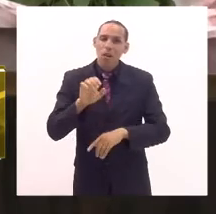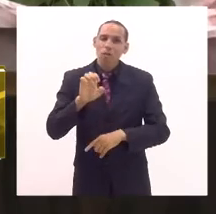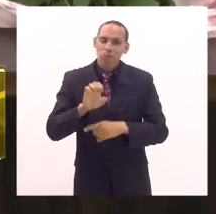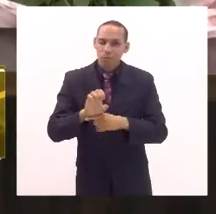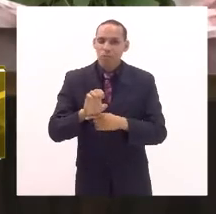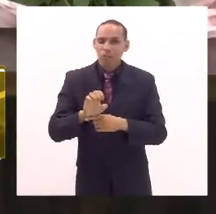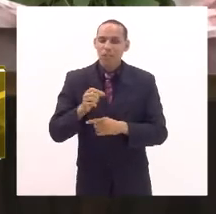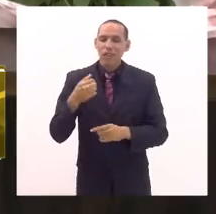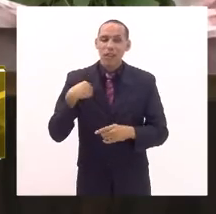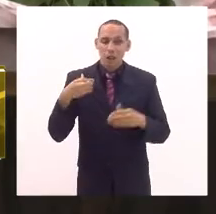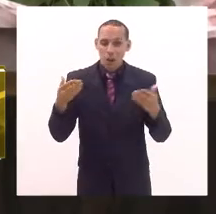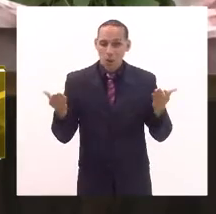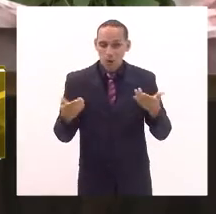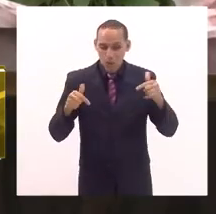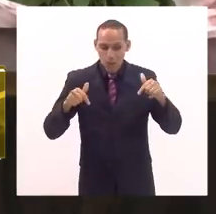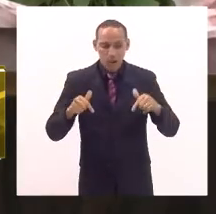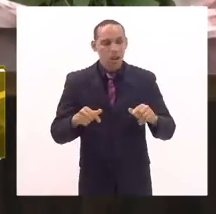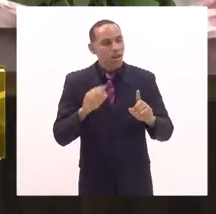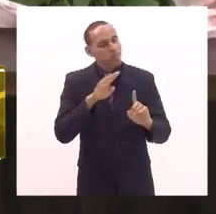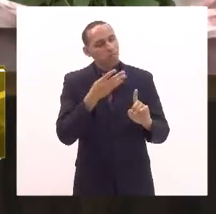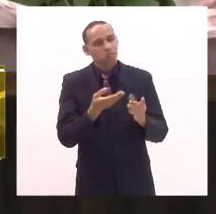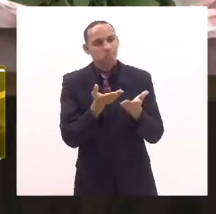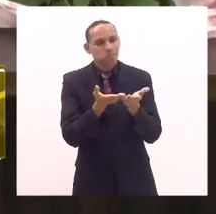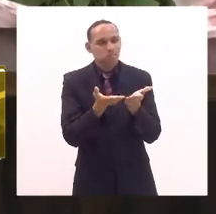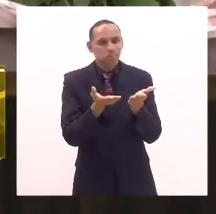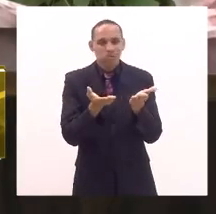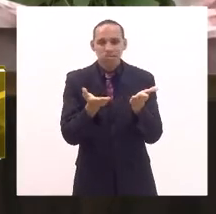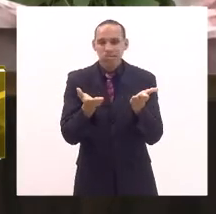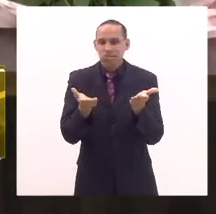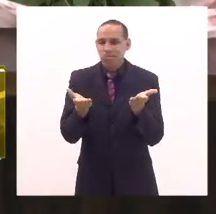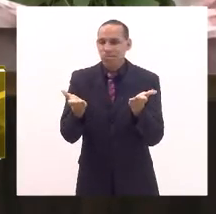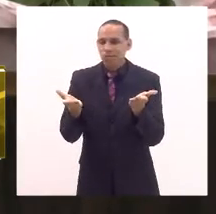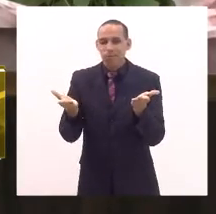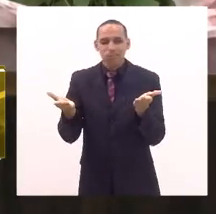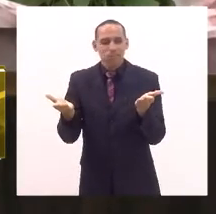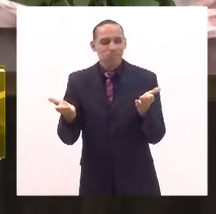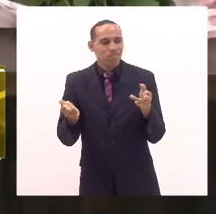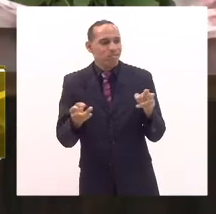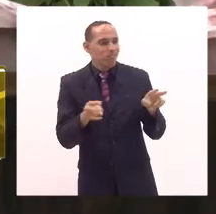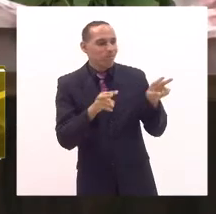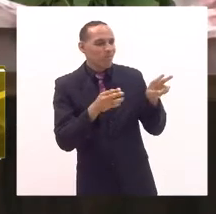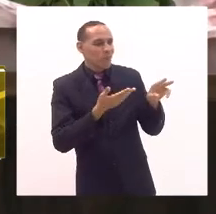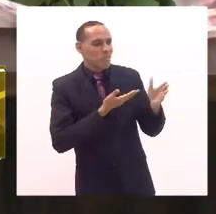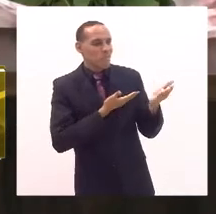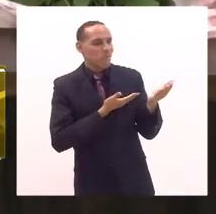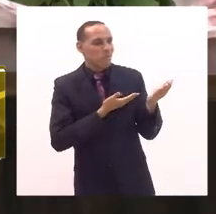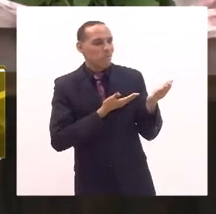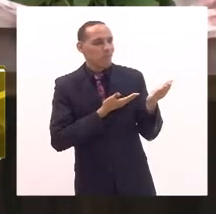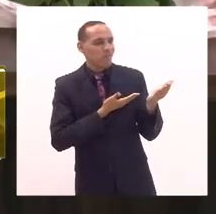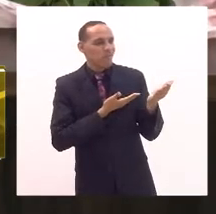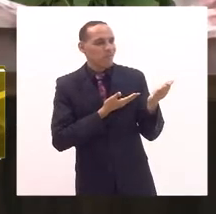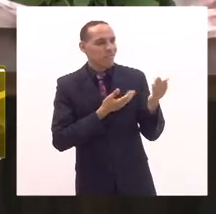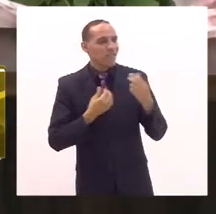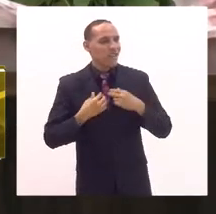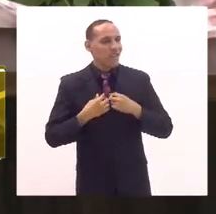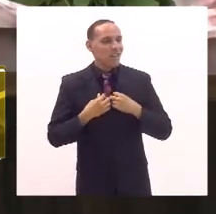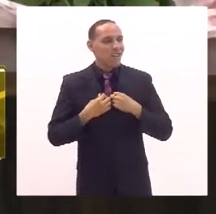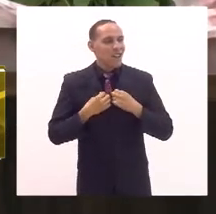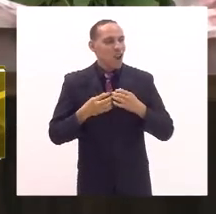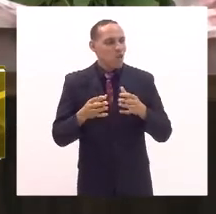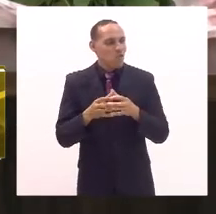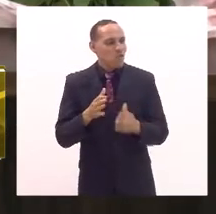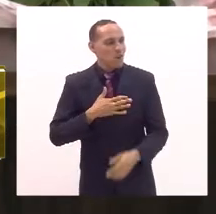aqui homenageando todos os senhores, né? Olhar aqui o meu colega de farda, da minha